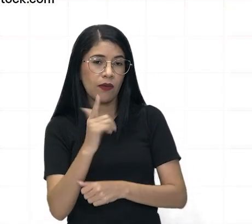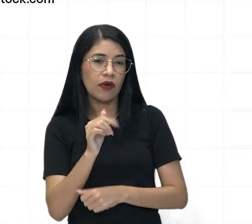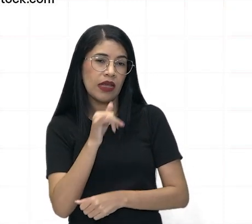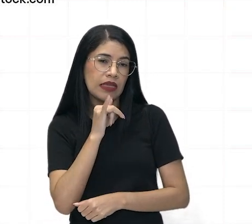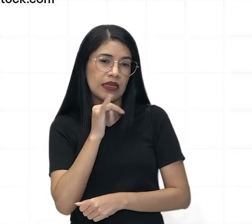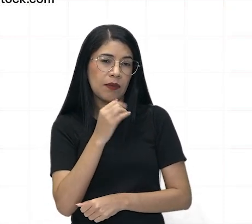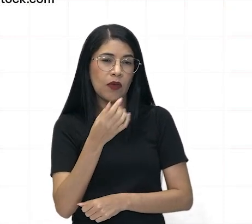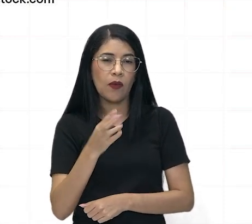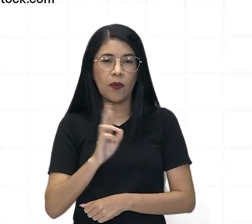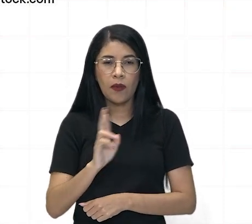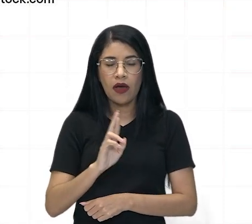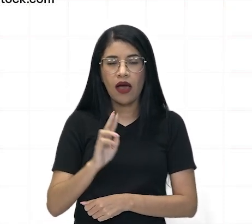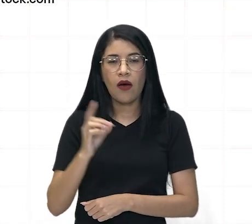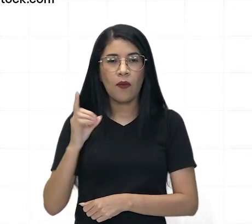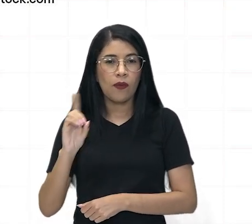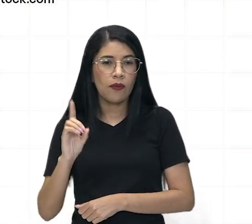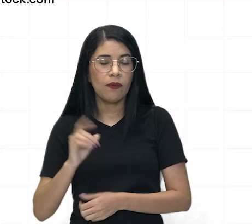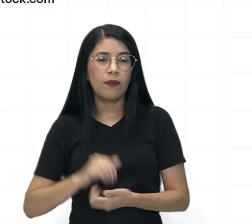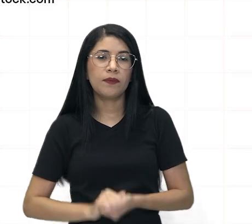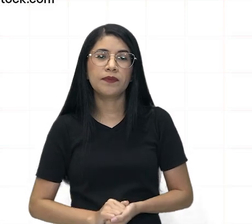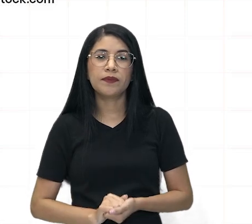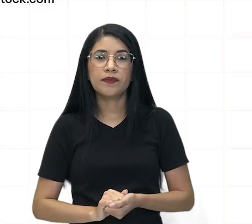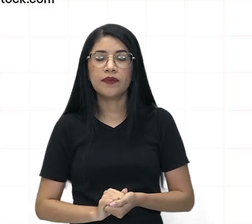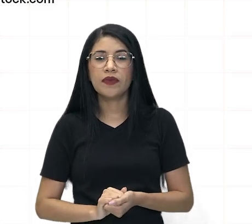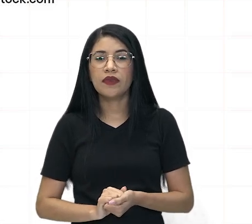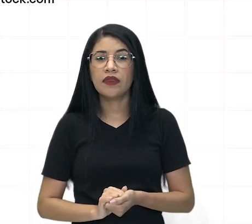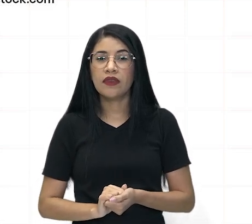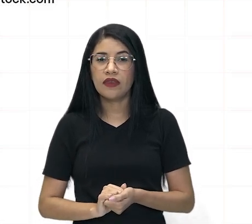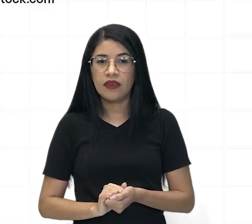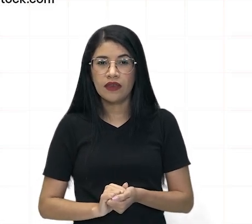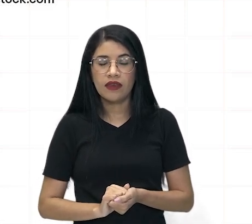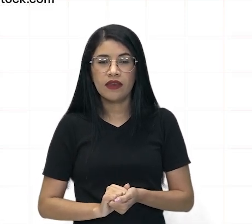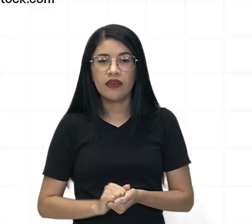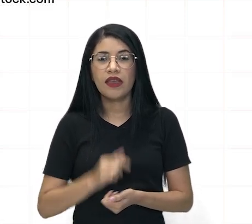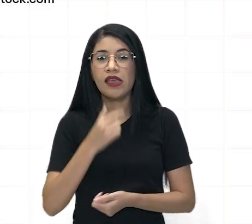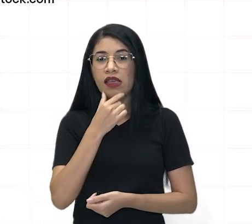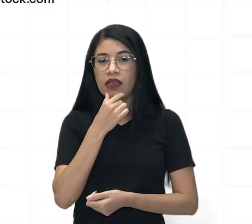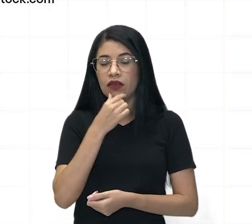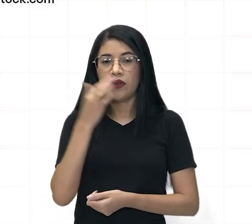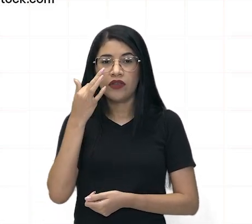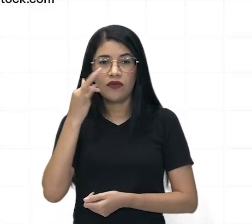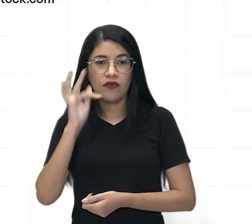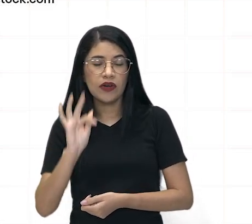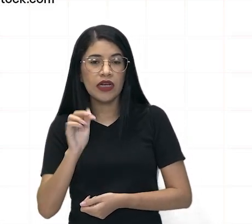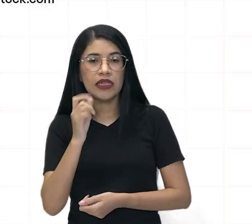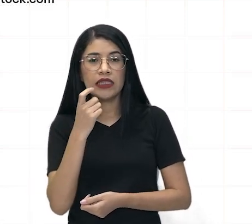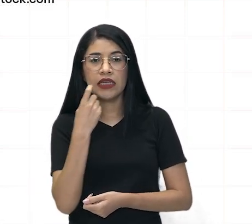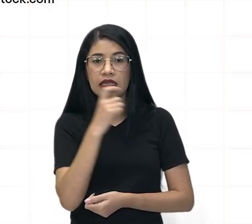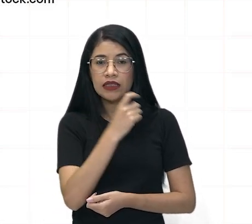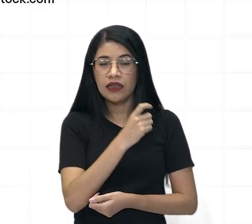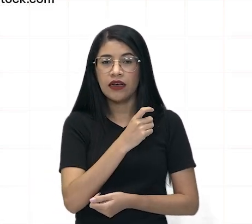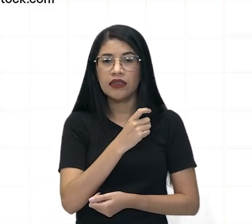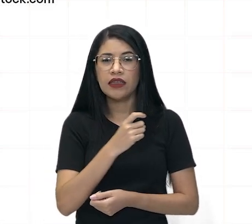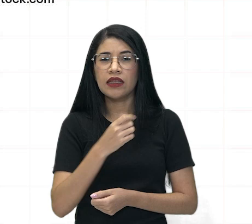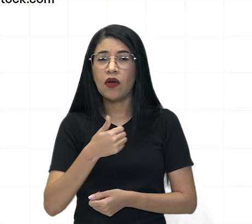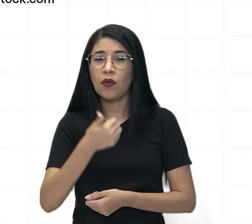Reino Unido, a França e a Itália estão entre os 10 maiores PIBs do